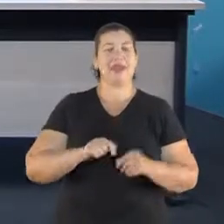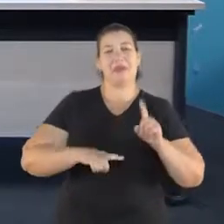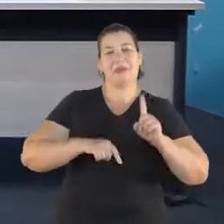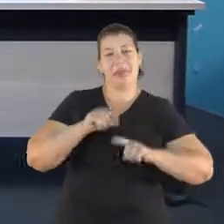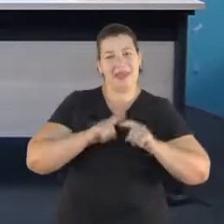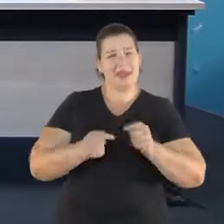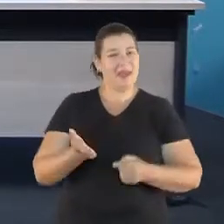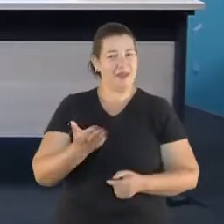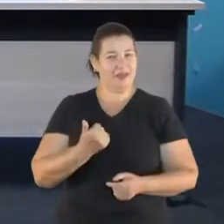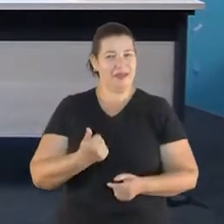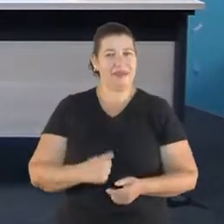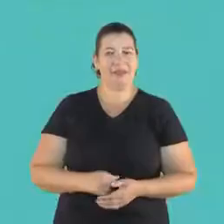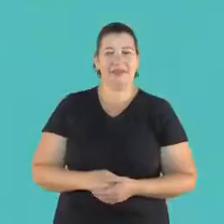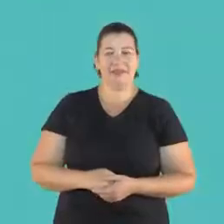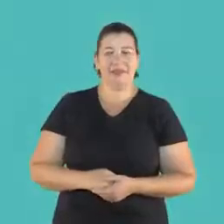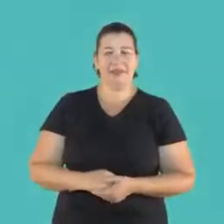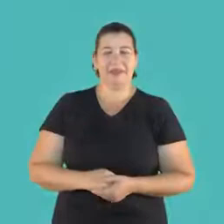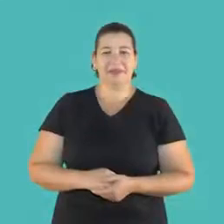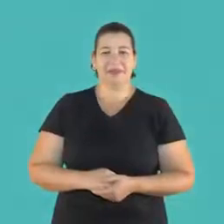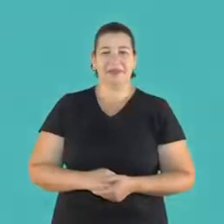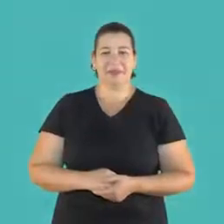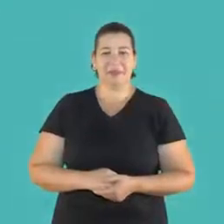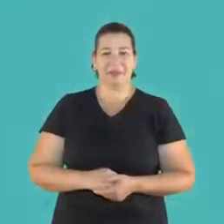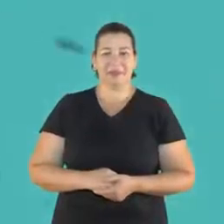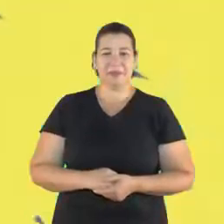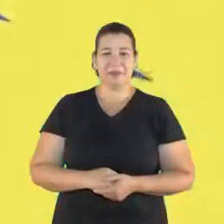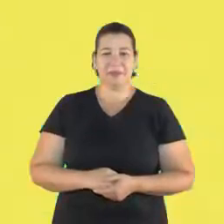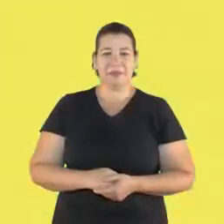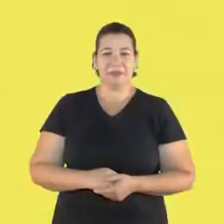seu material e vem comigo.